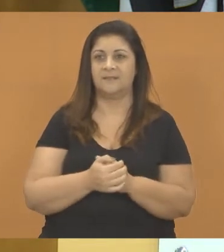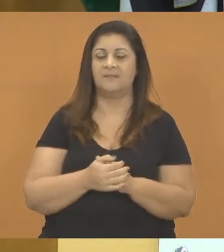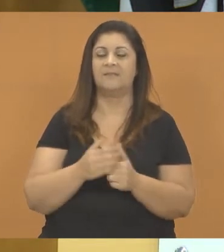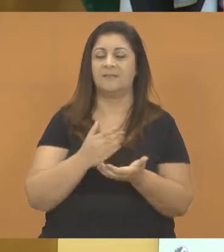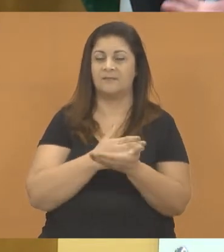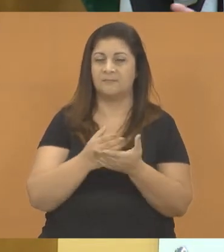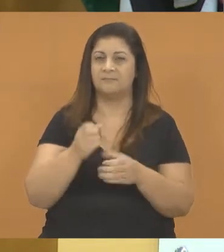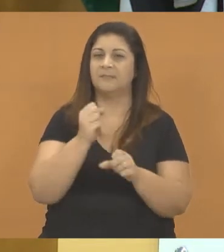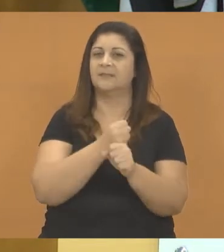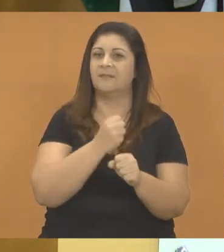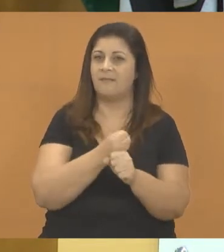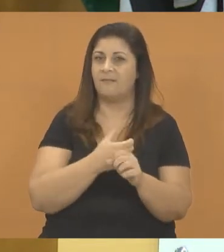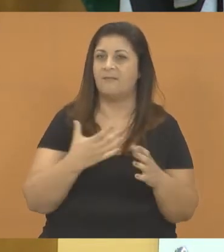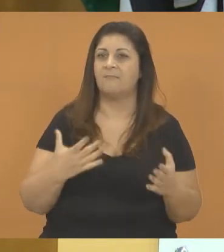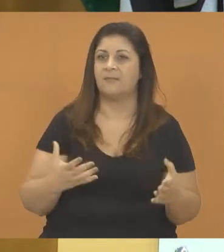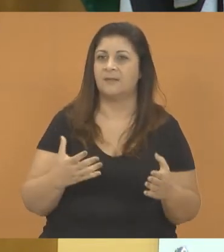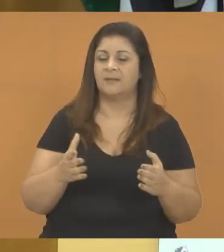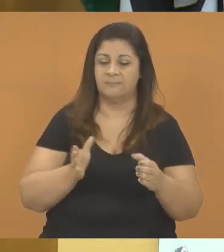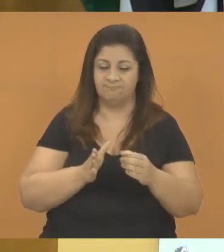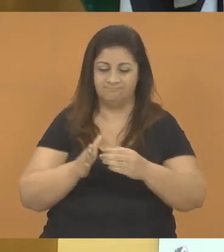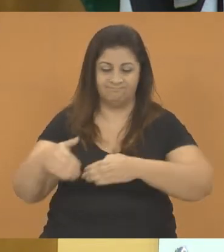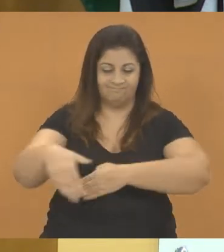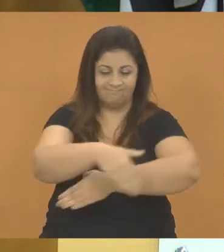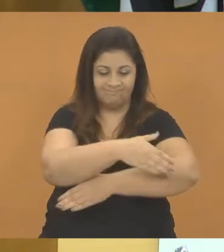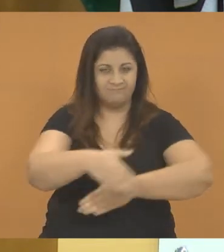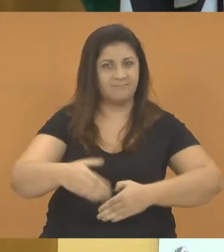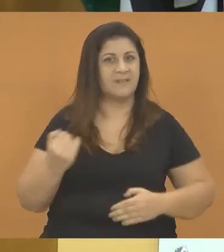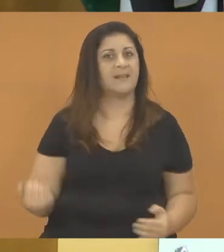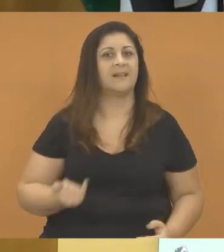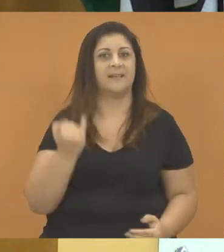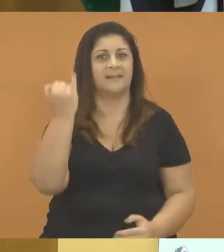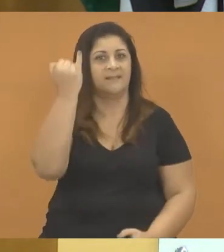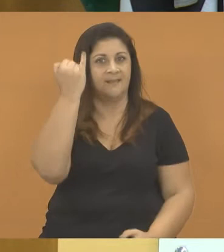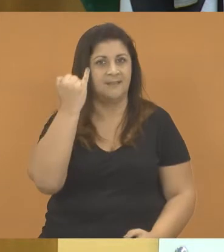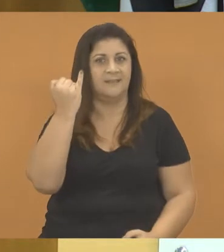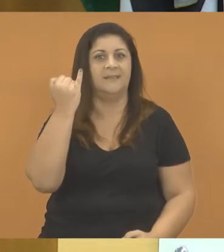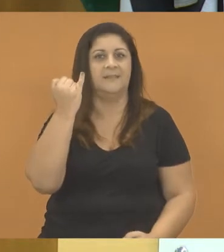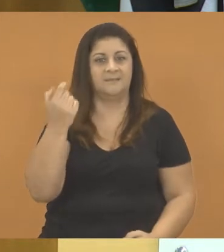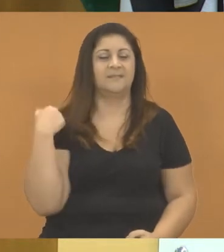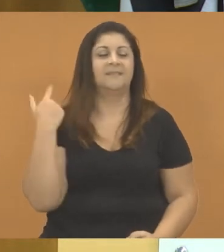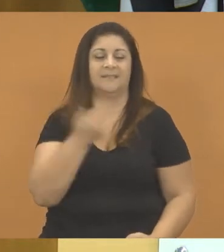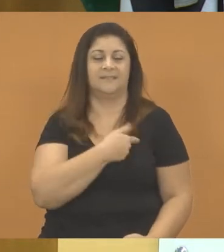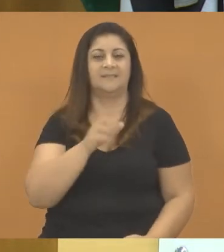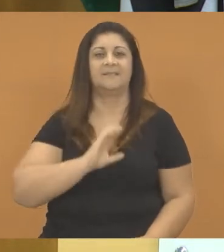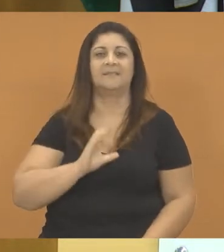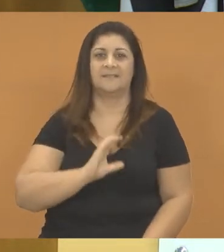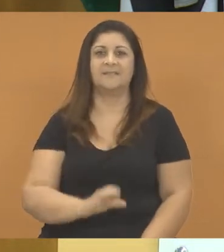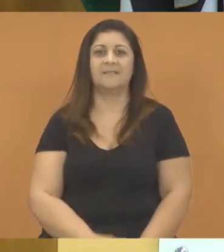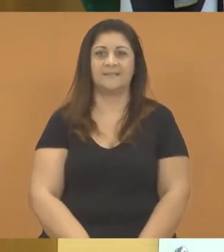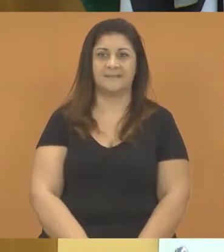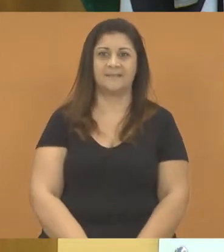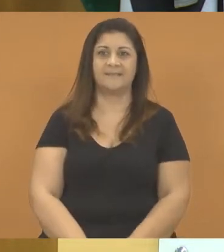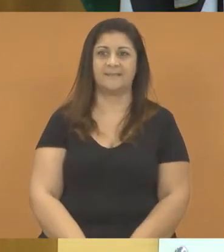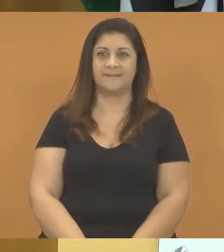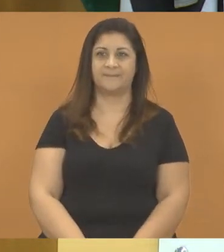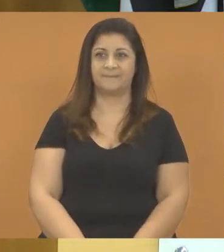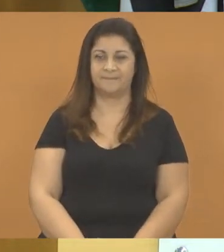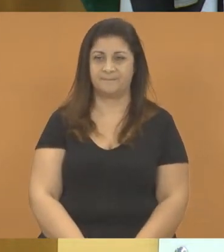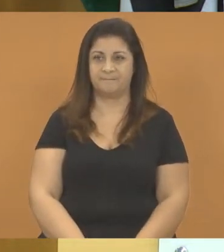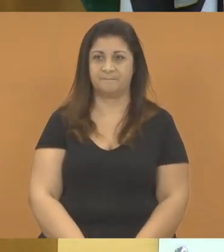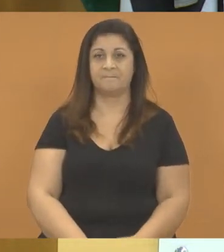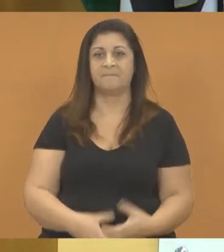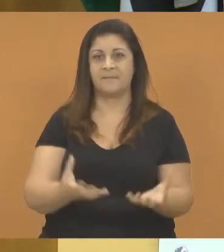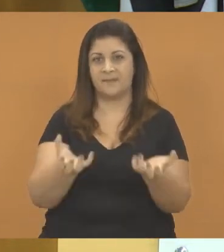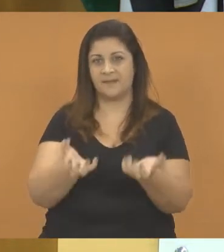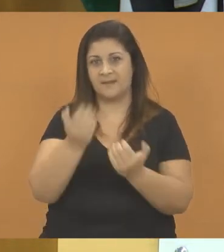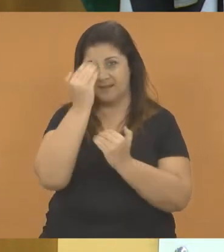obra viária tão importante pra nós pra nossa cidade não quero